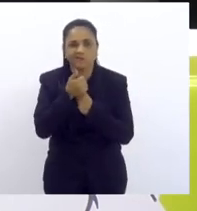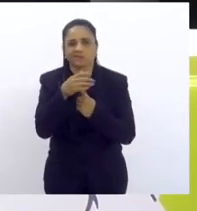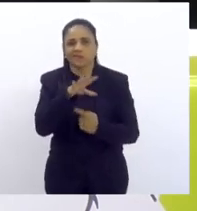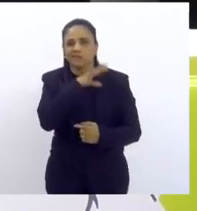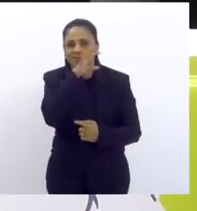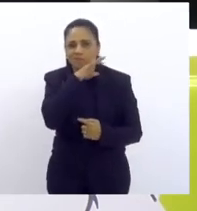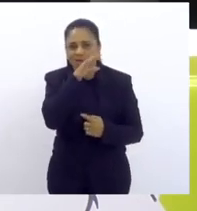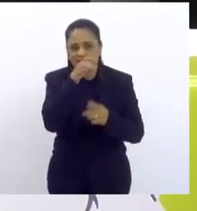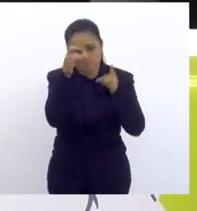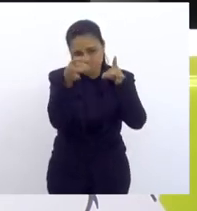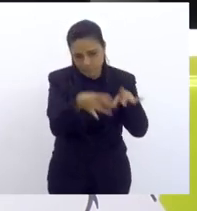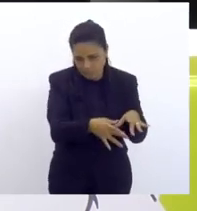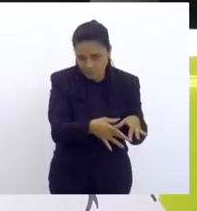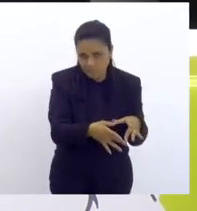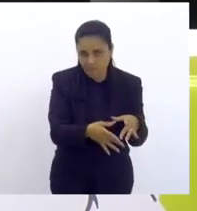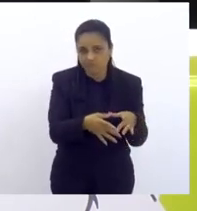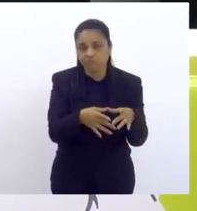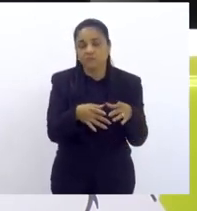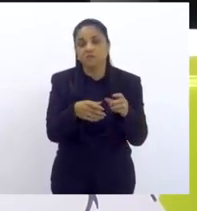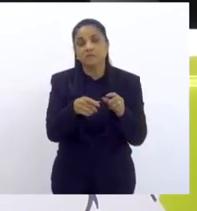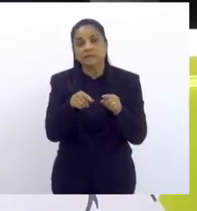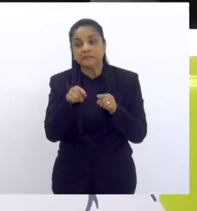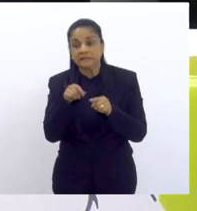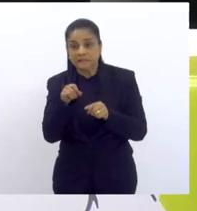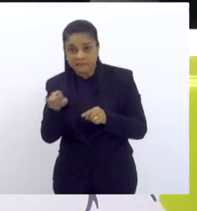isso não seria possível sem